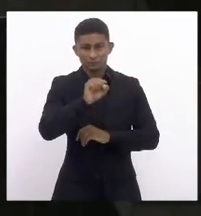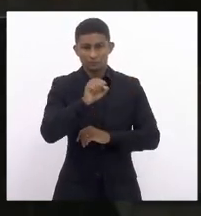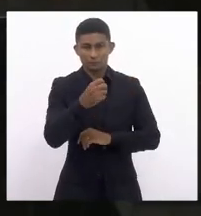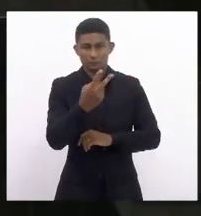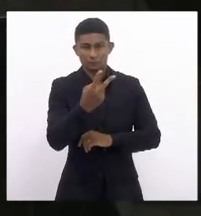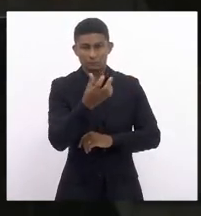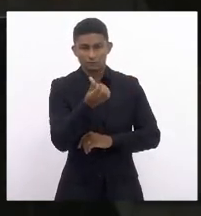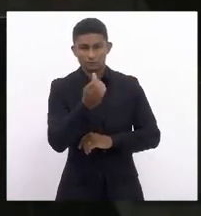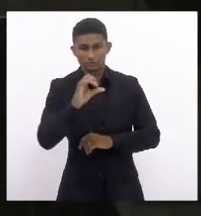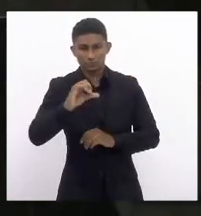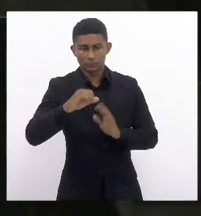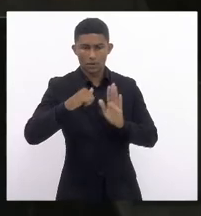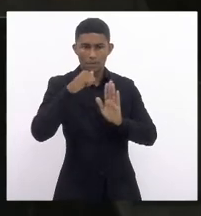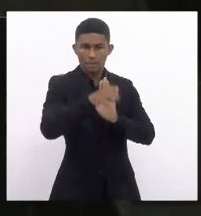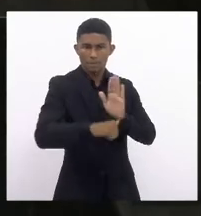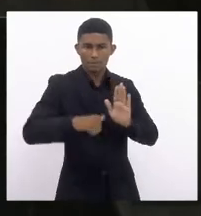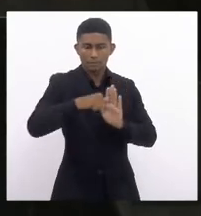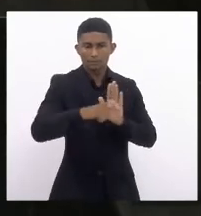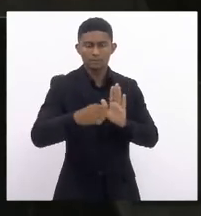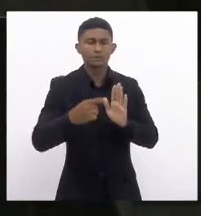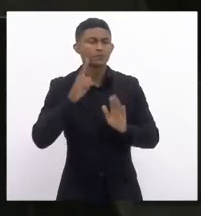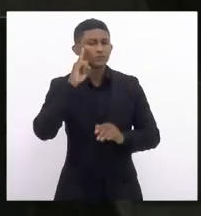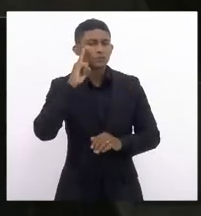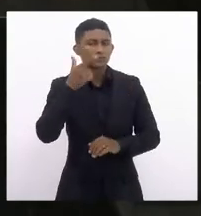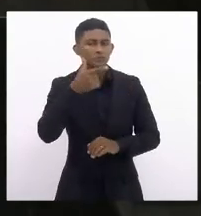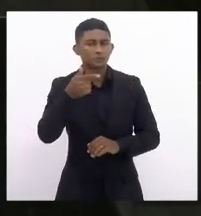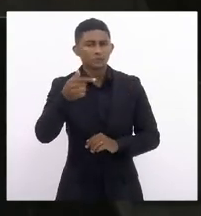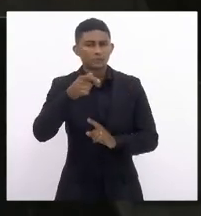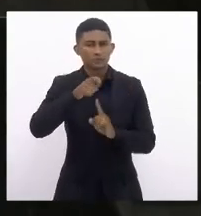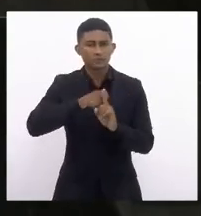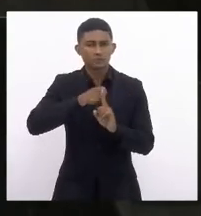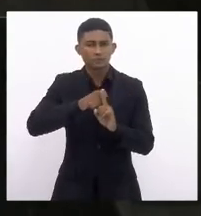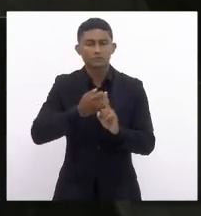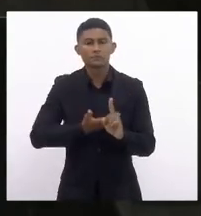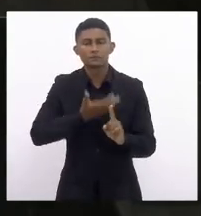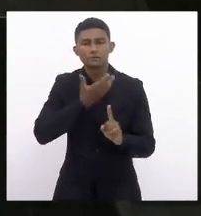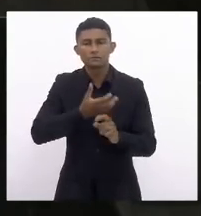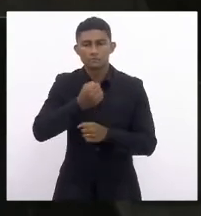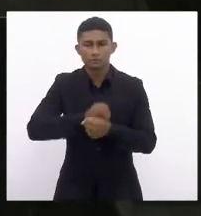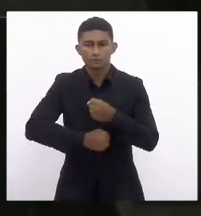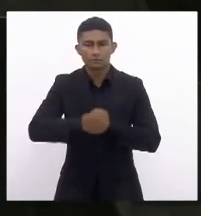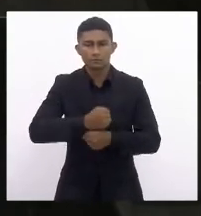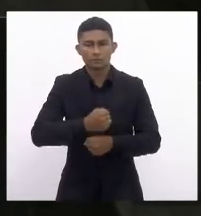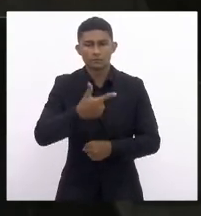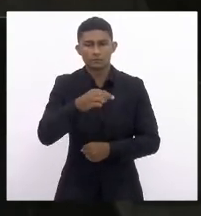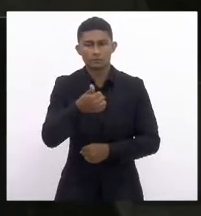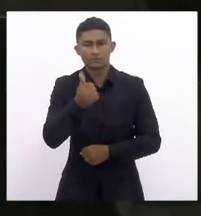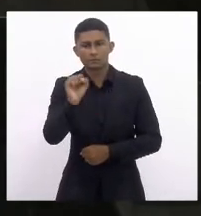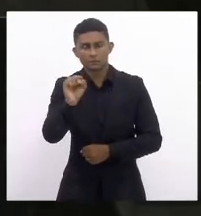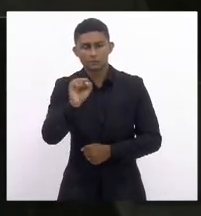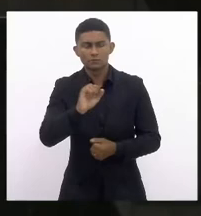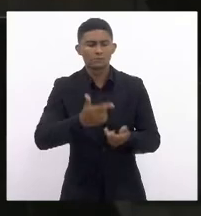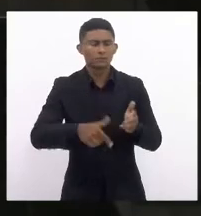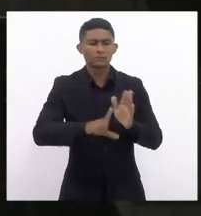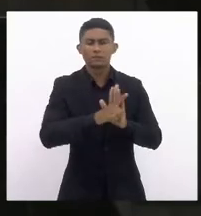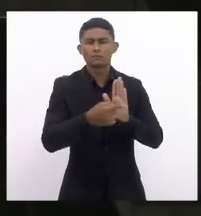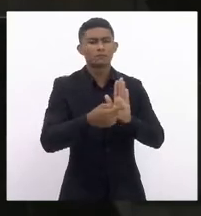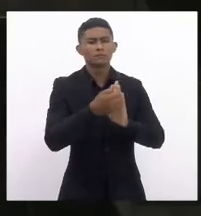8269, de 27 de dezembro de 2018, que dispõe sobre